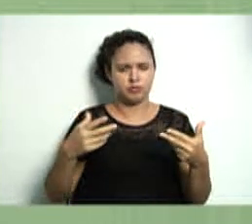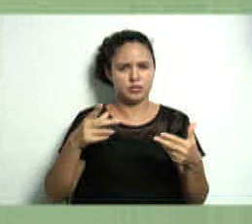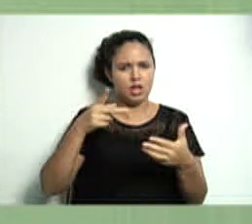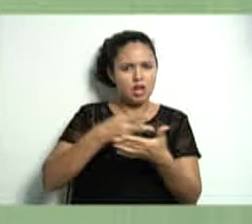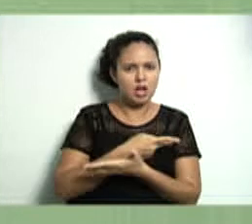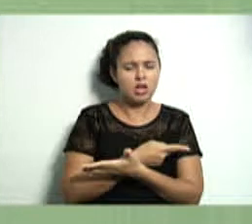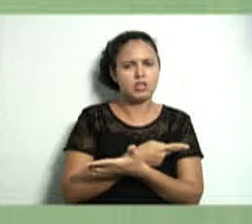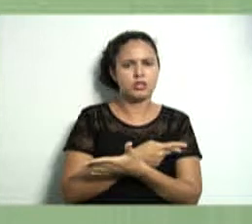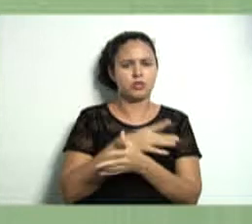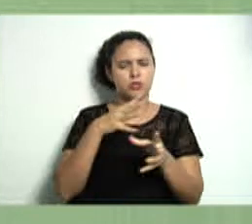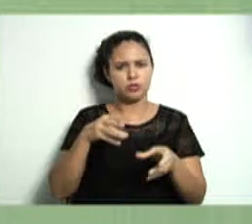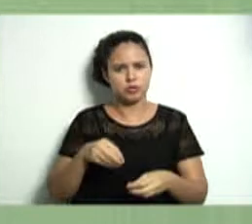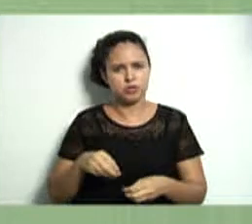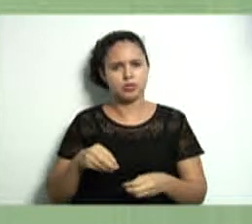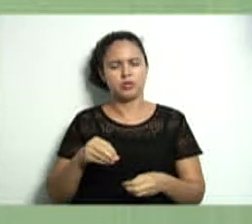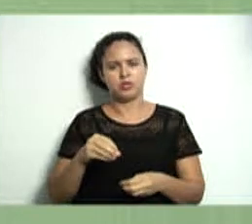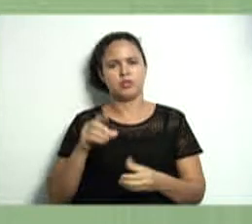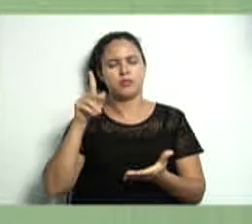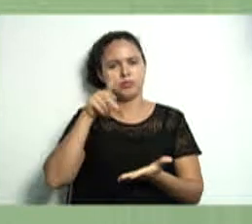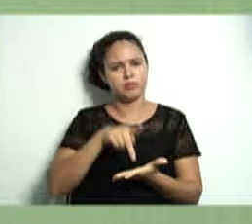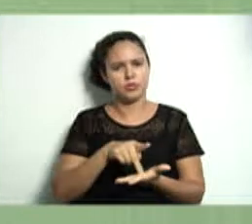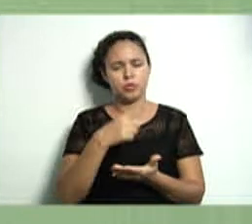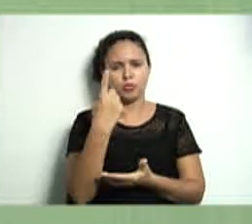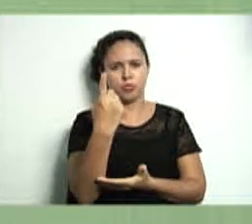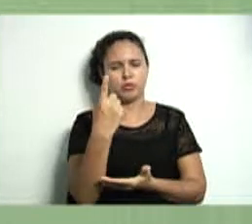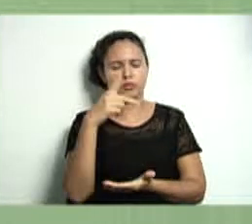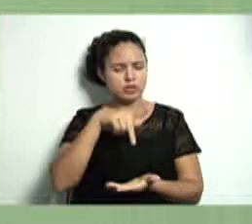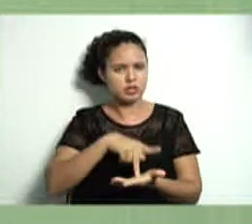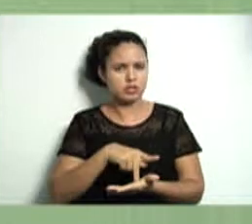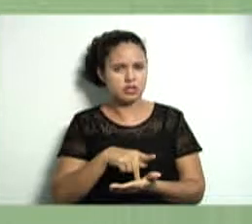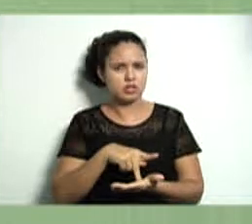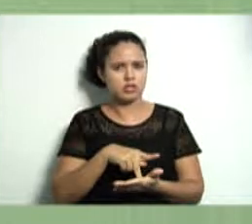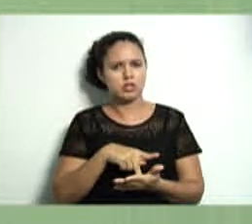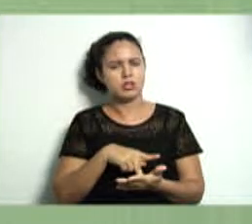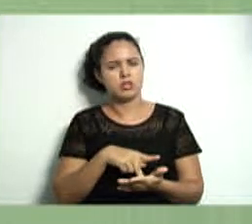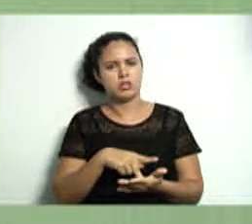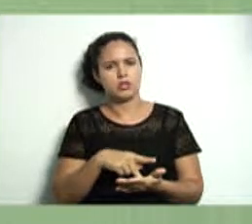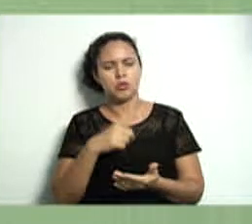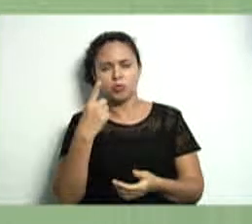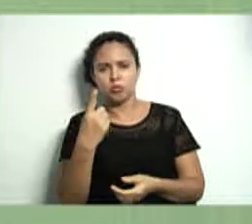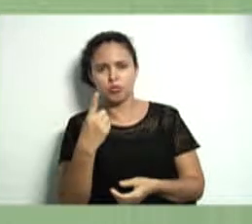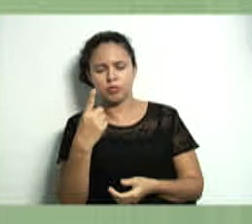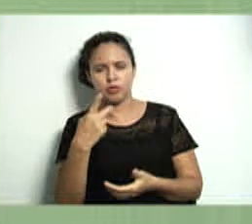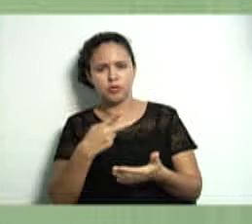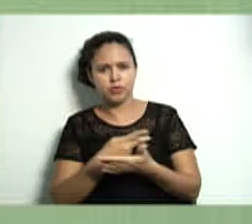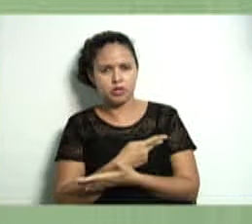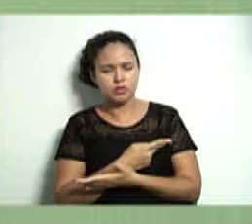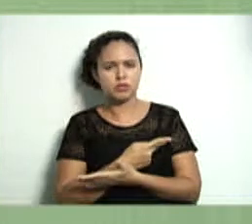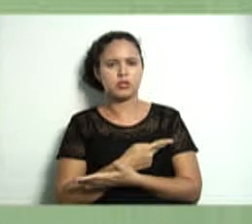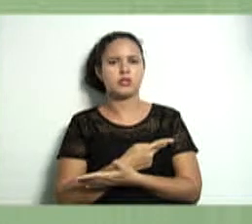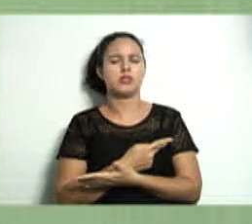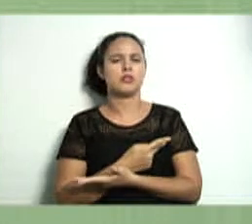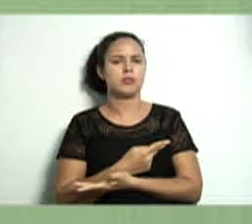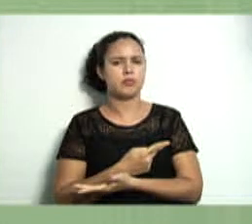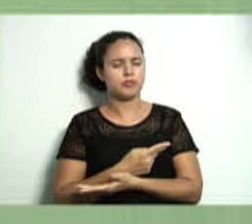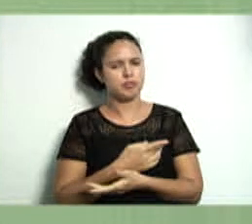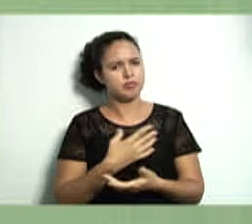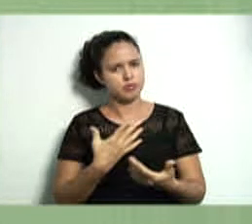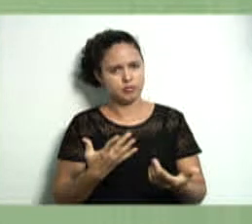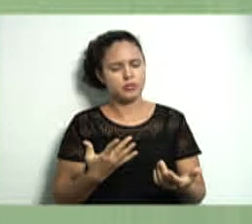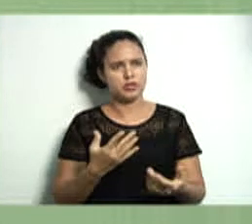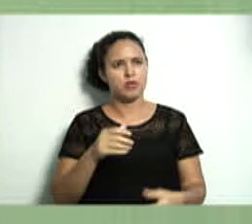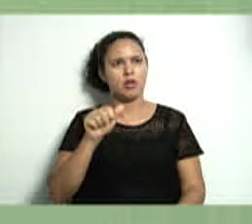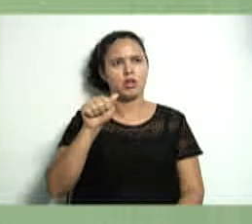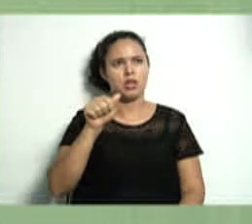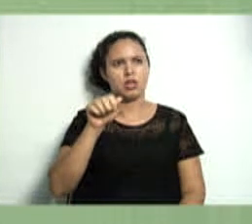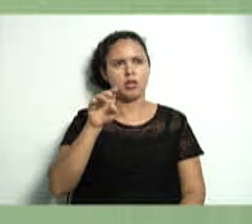são verdadeiras, somente uma é verdadeira, somente uma é falsa ou duas são falsas, né?